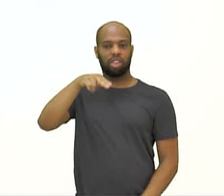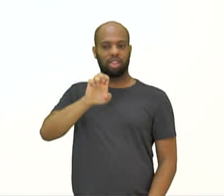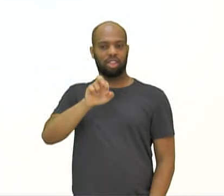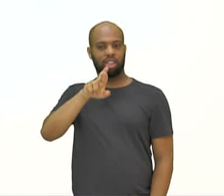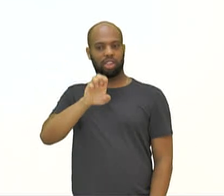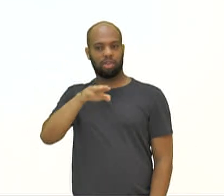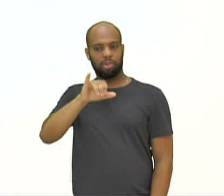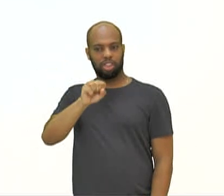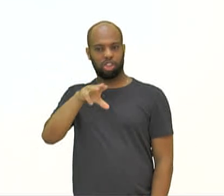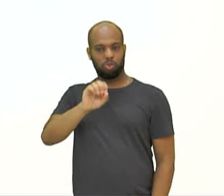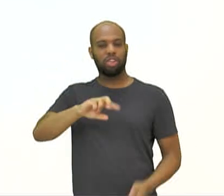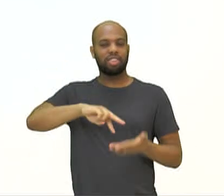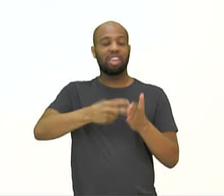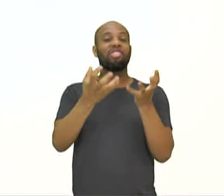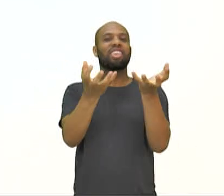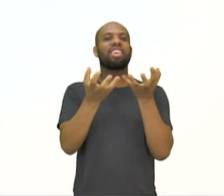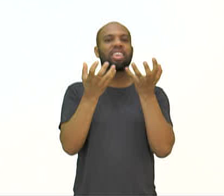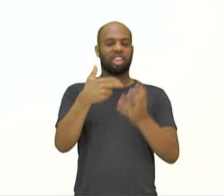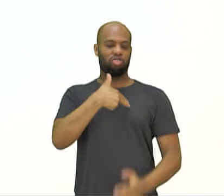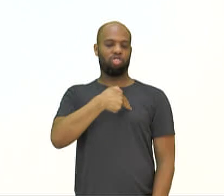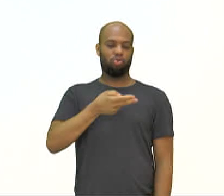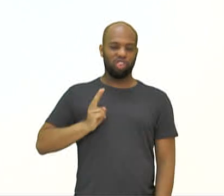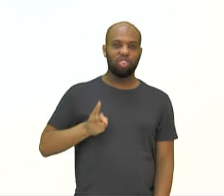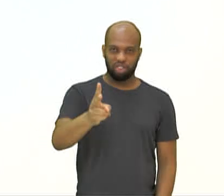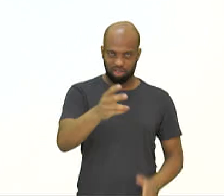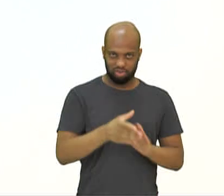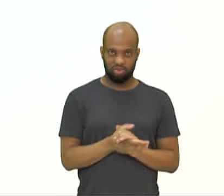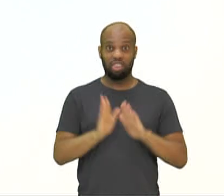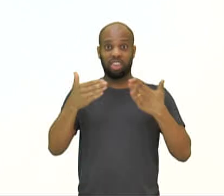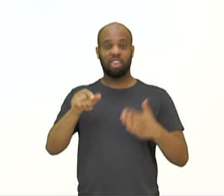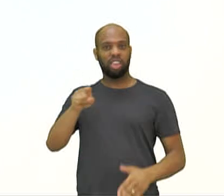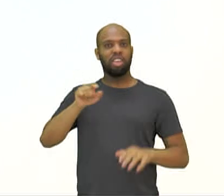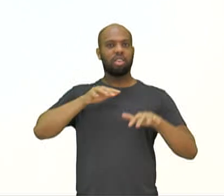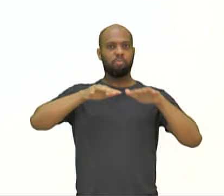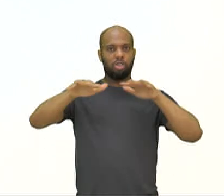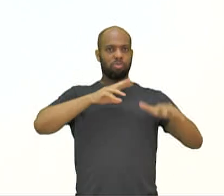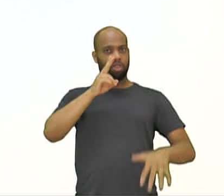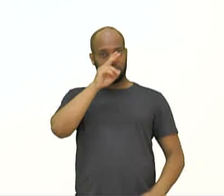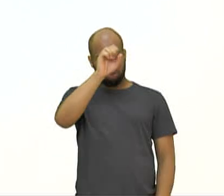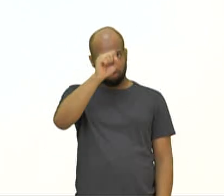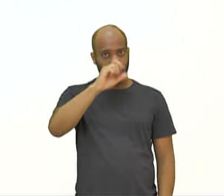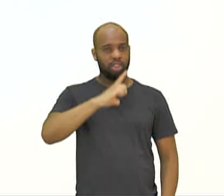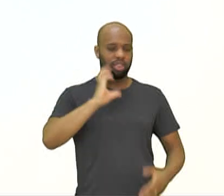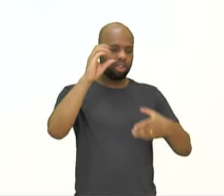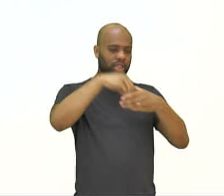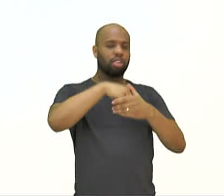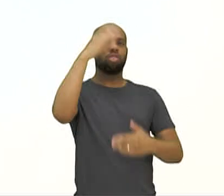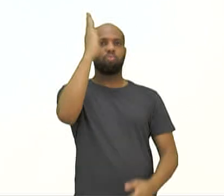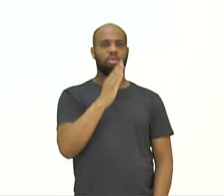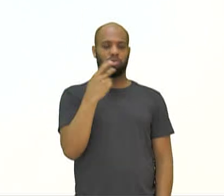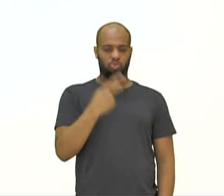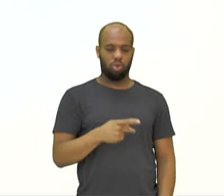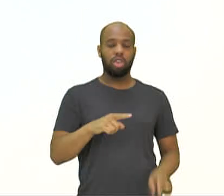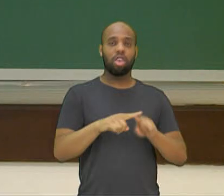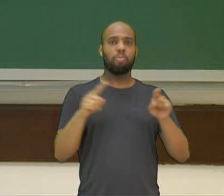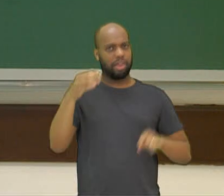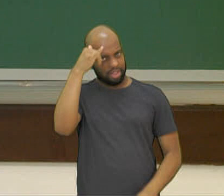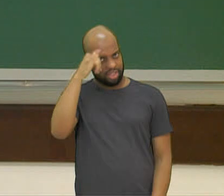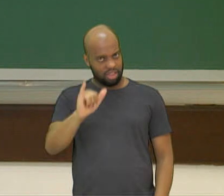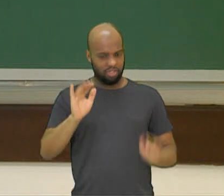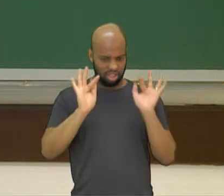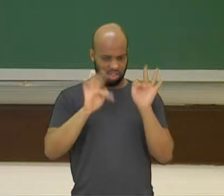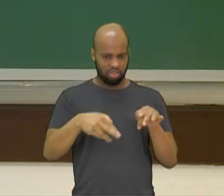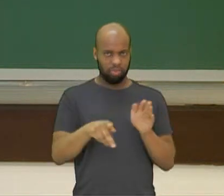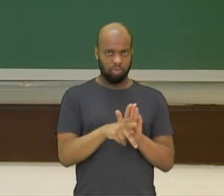Queremos Getúlio Vargas. E esse queremismo, esse movimento, ele se torna muito forte dentro do Brasil. Mas ele não evita o fim